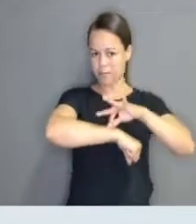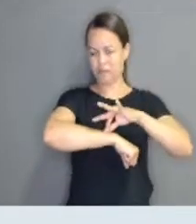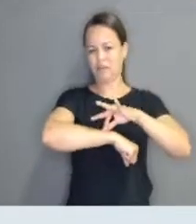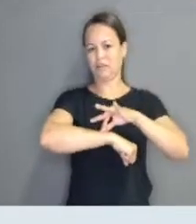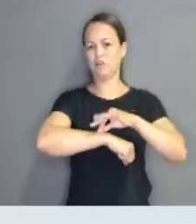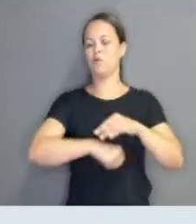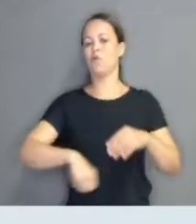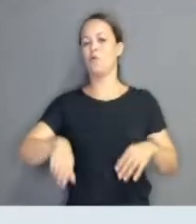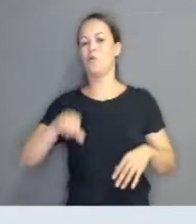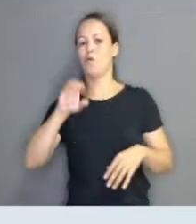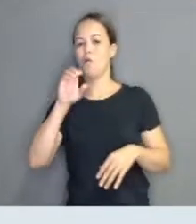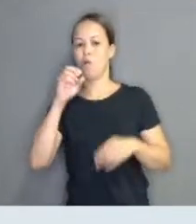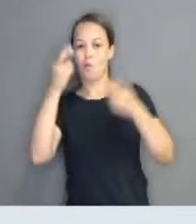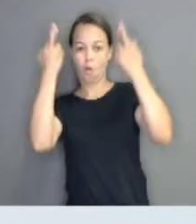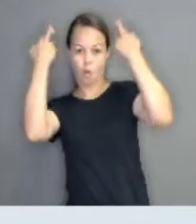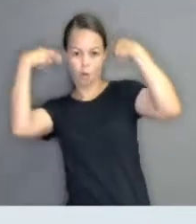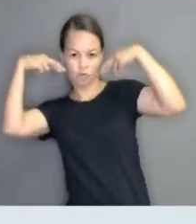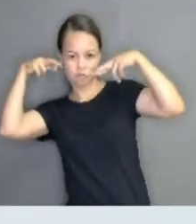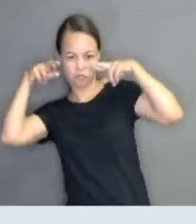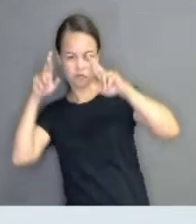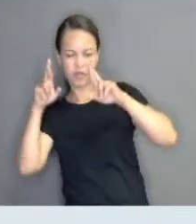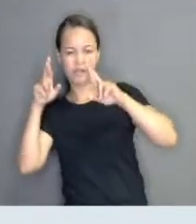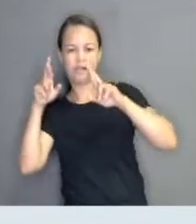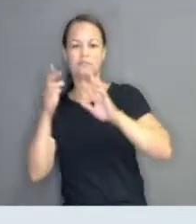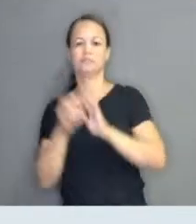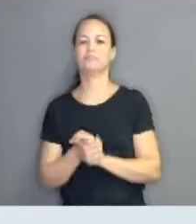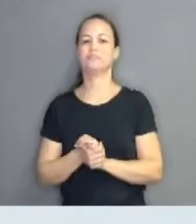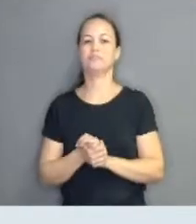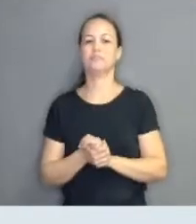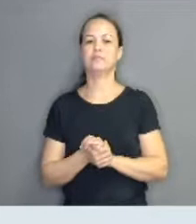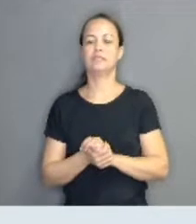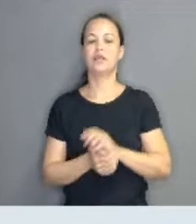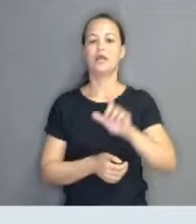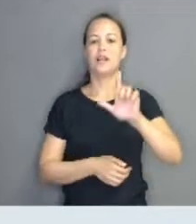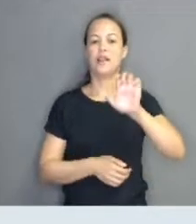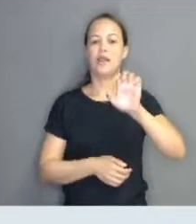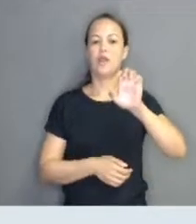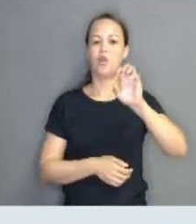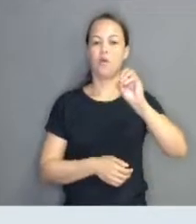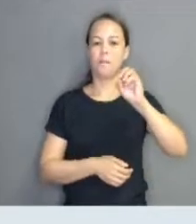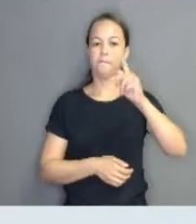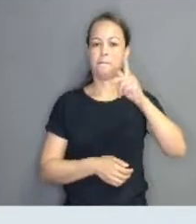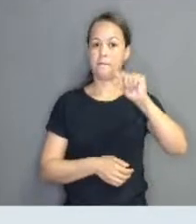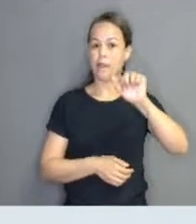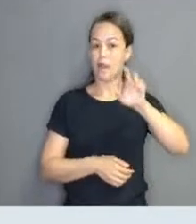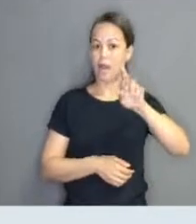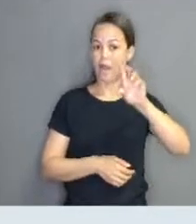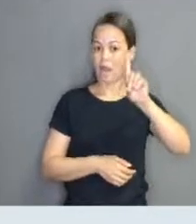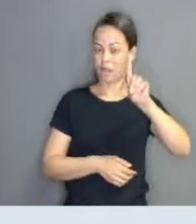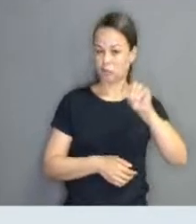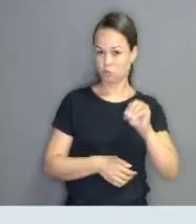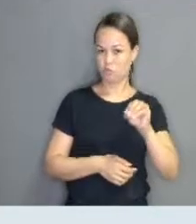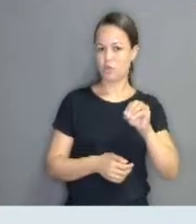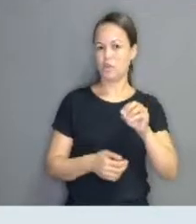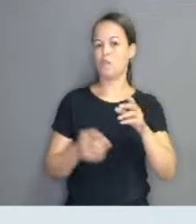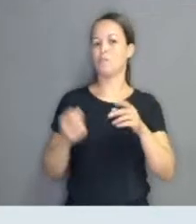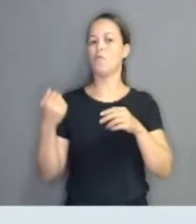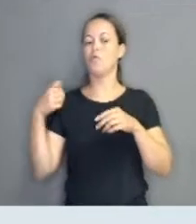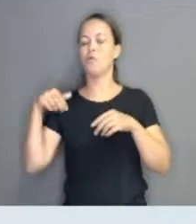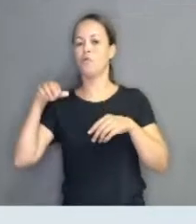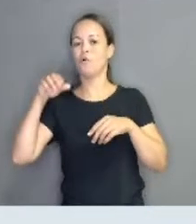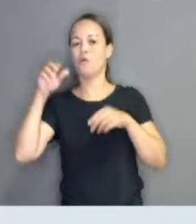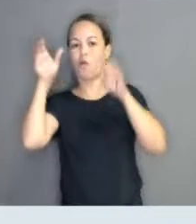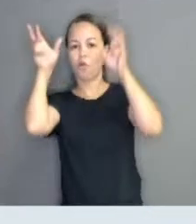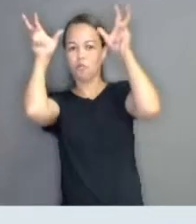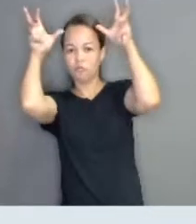ovelha leopardo rimam com veado é a